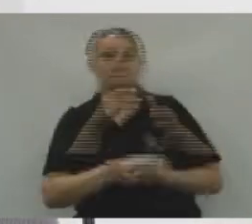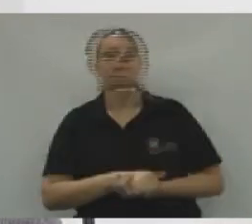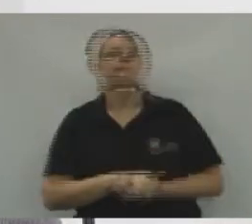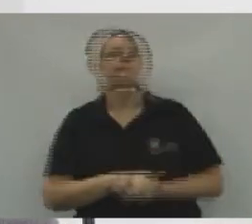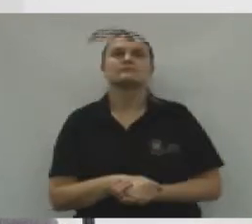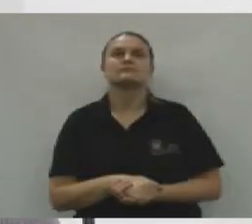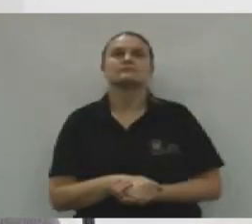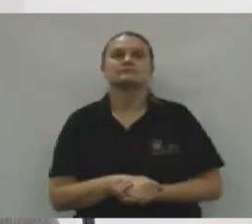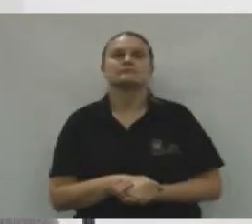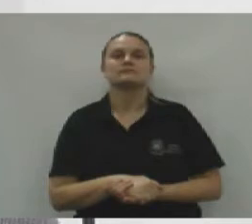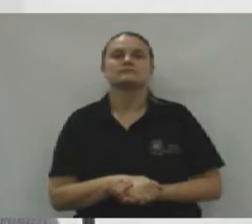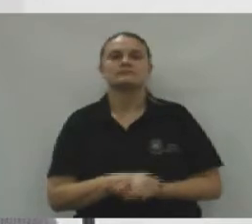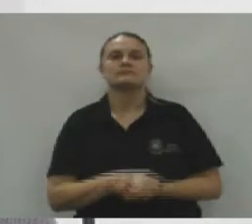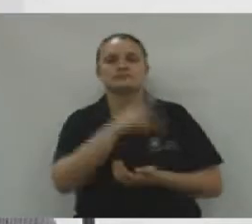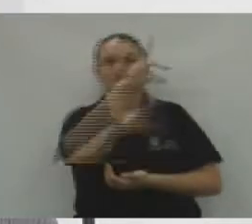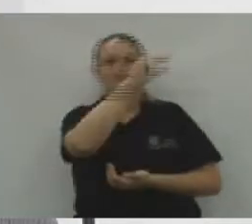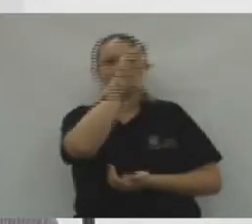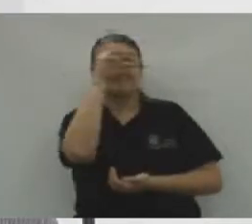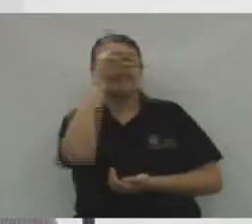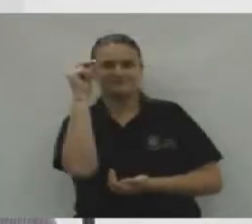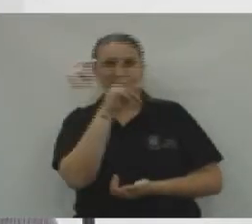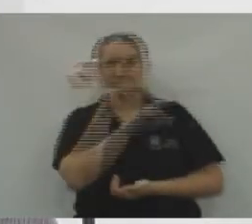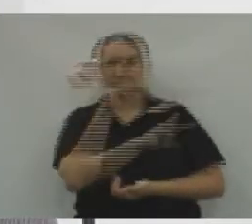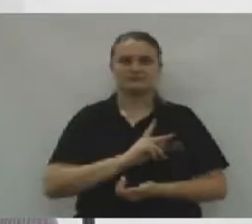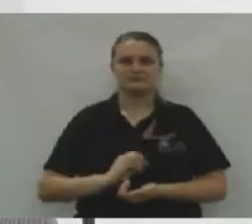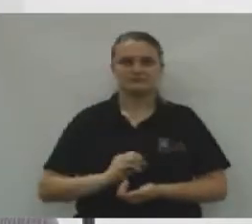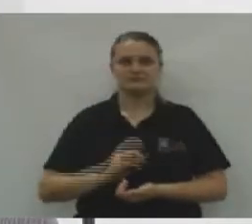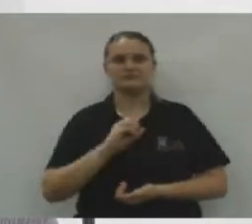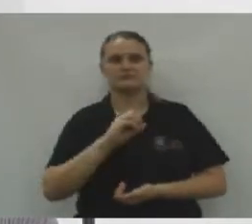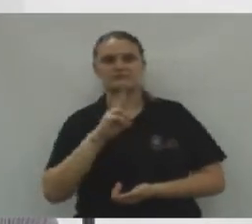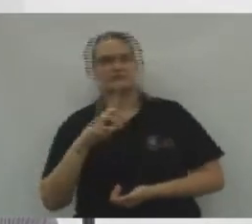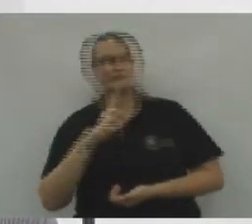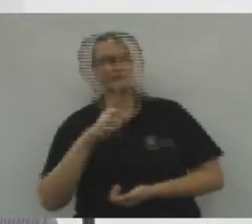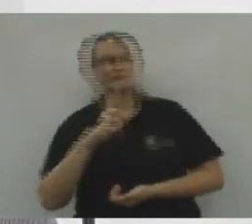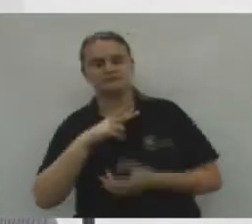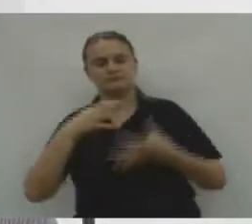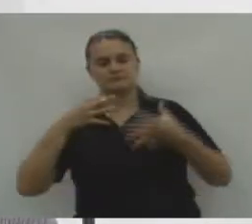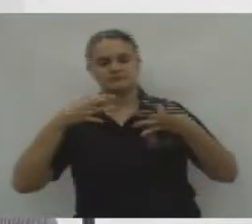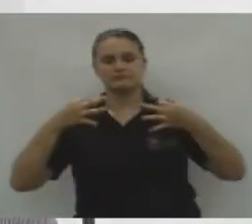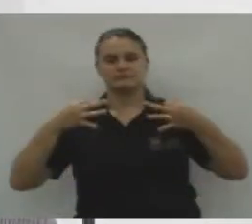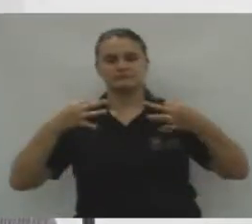Poder público e privado garantindo idoneidade.